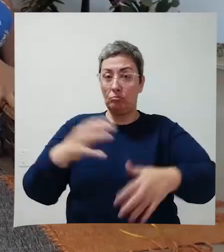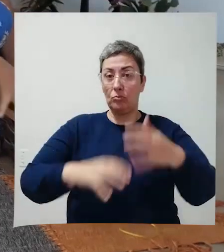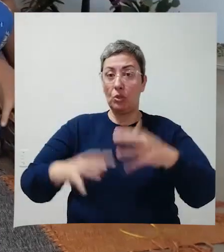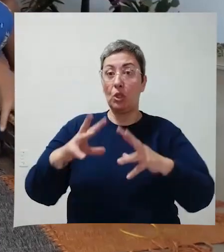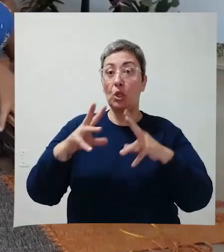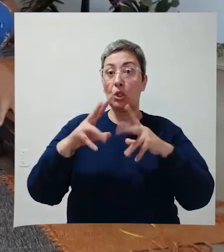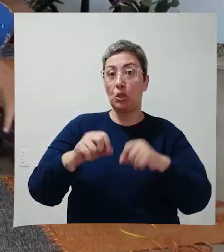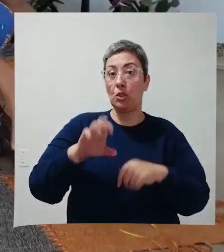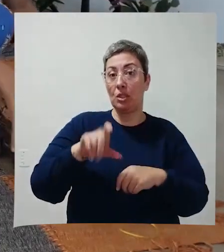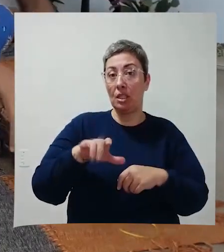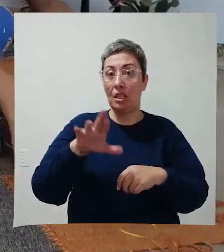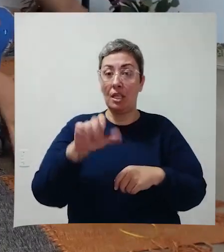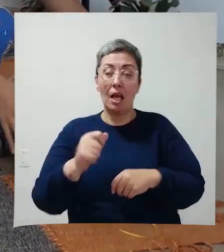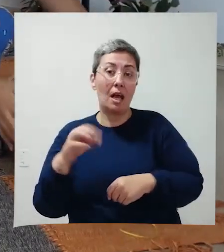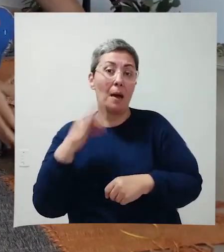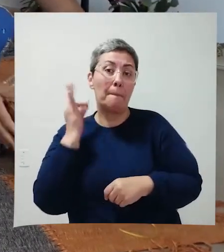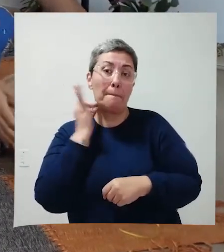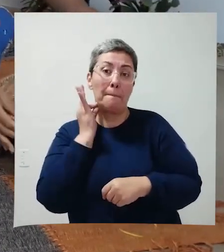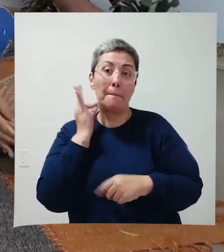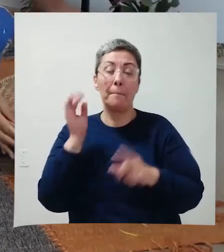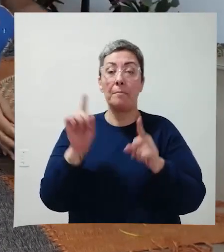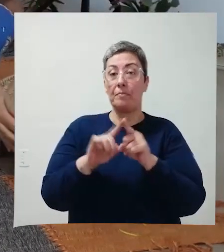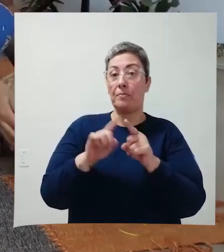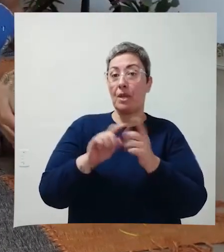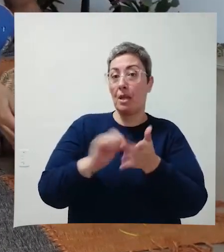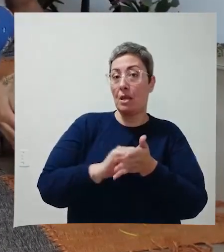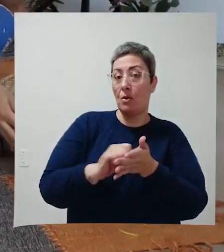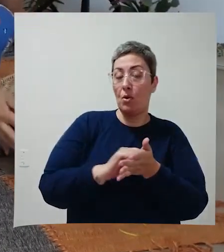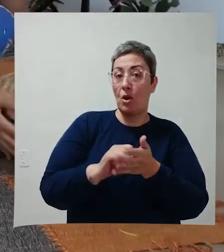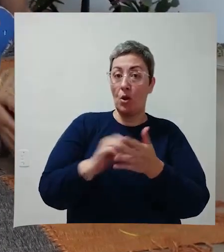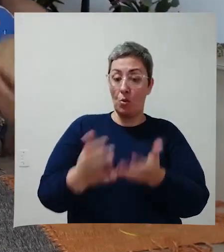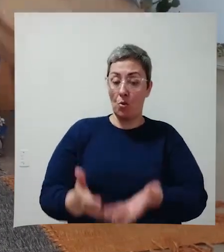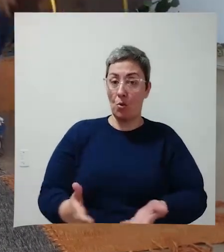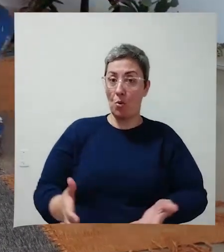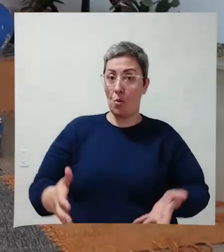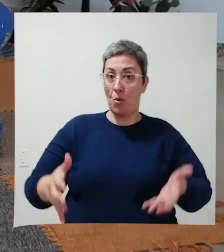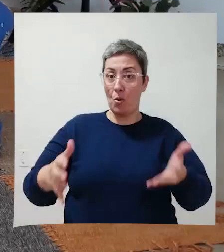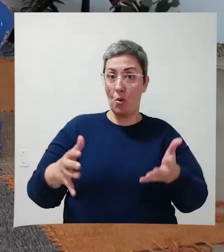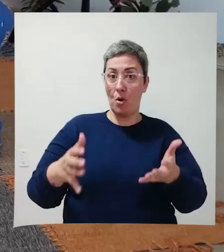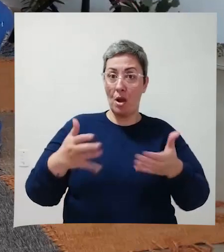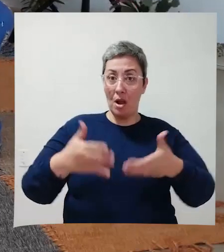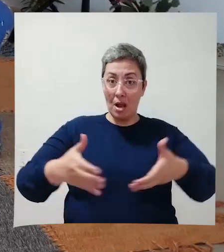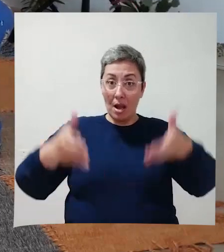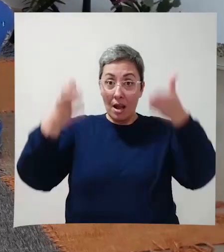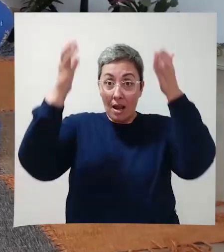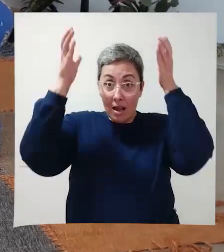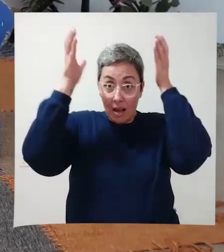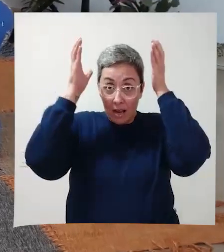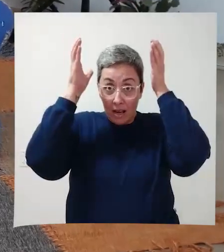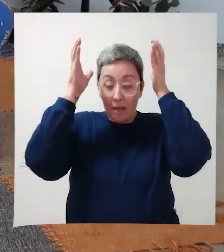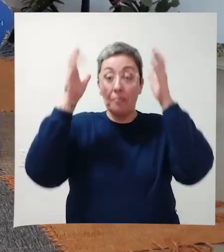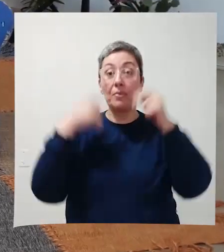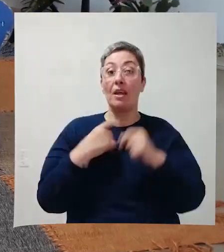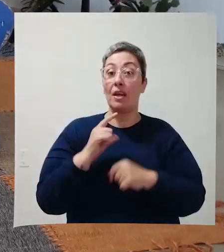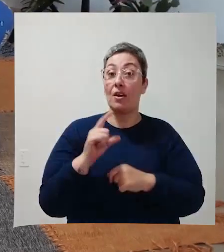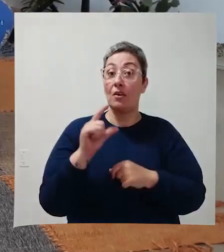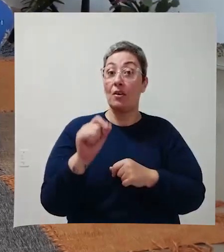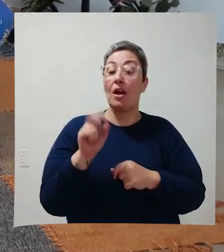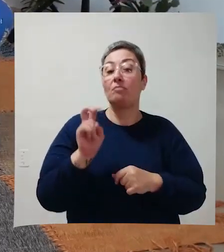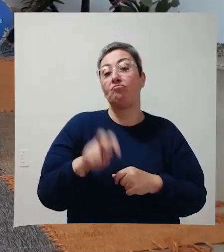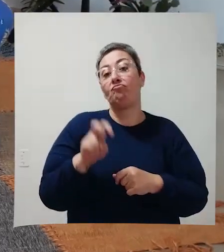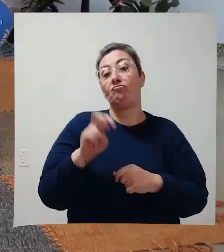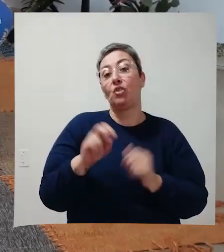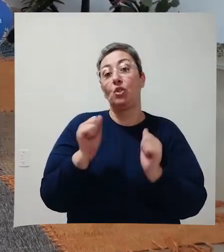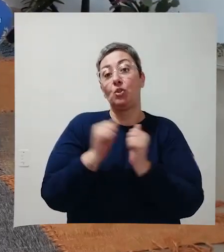juntar todas as ceras de abelha, todas suas borrachas, colocaram no cesto, colocaram na cabeça e